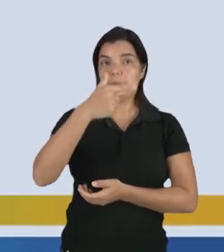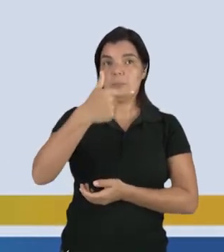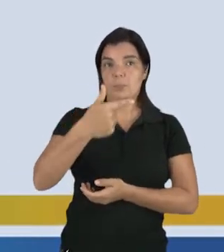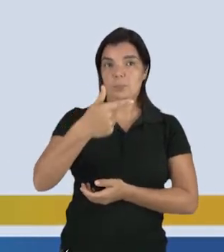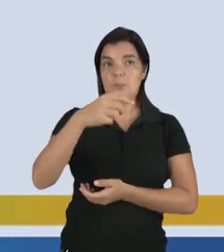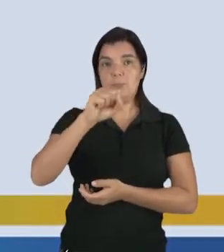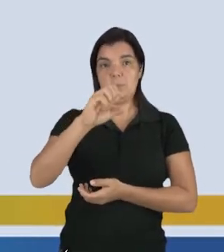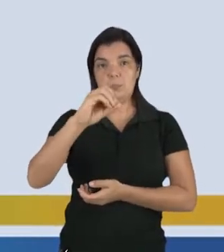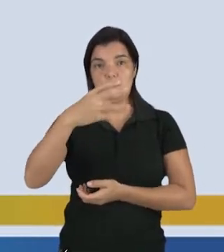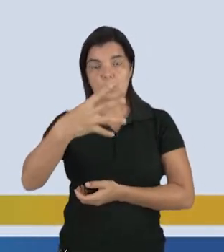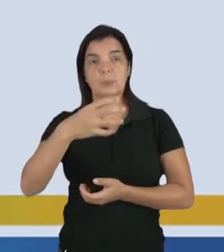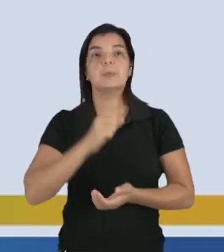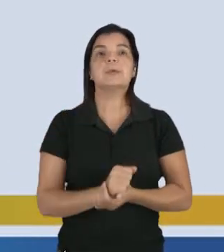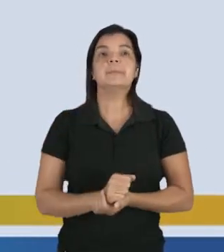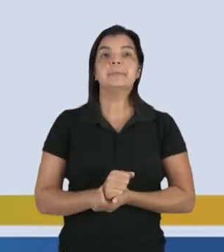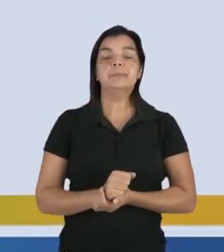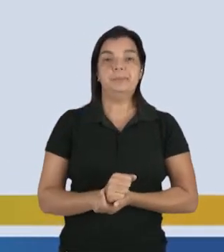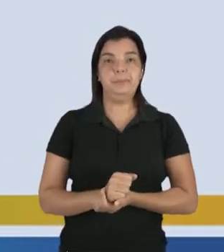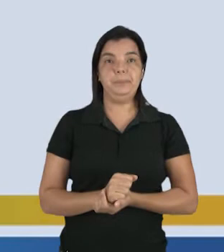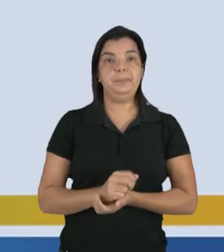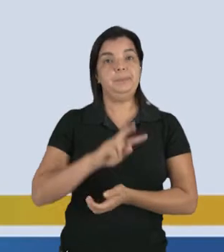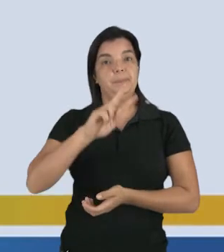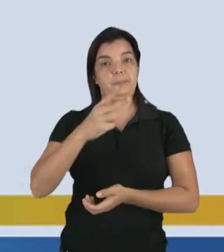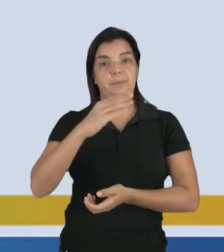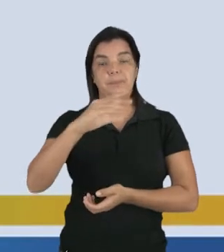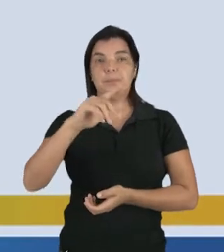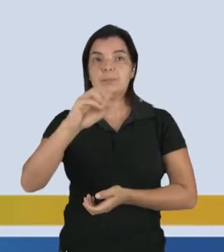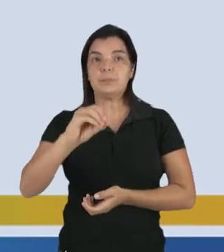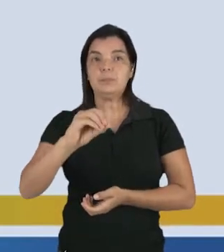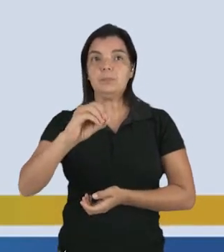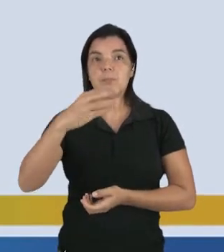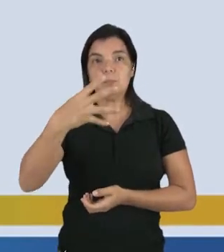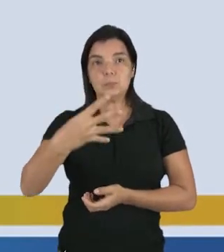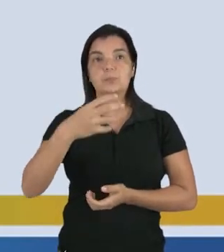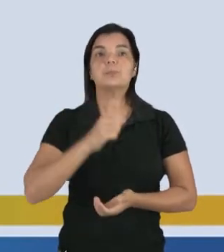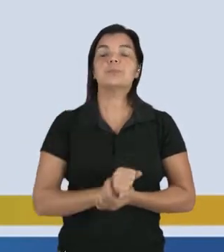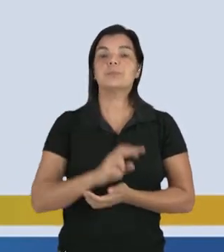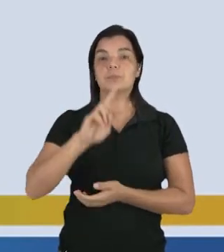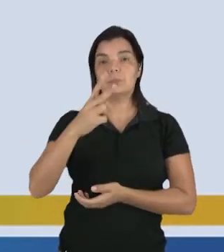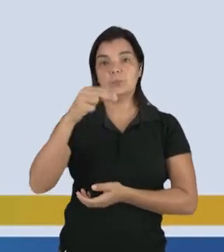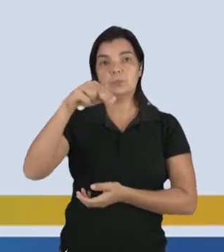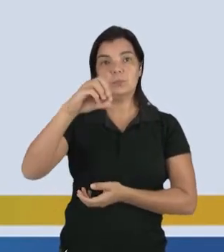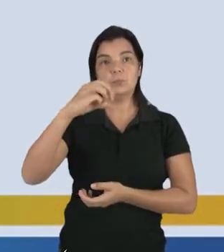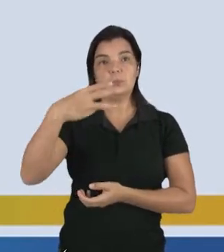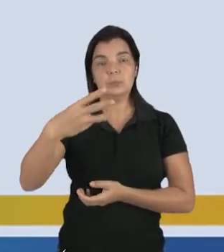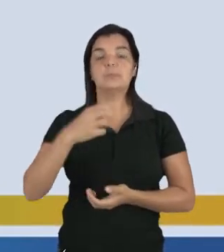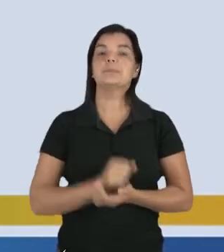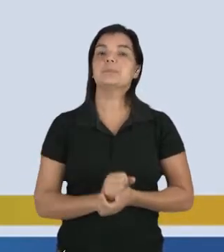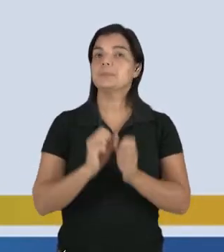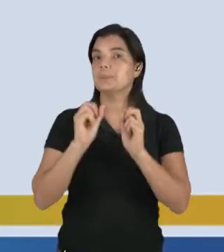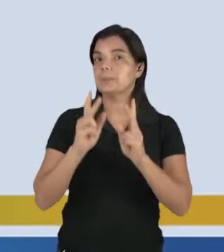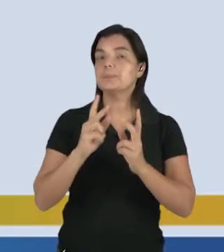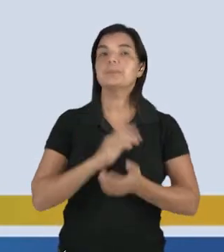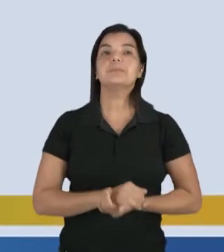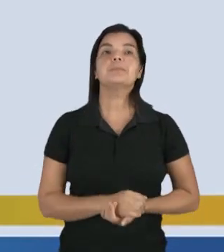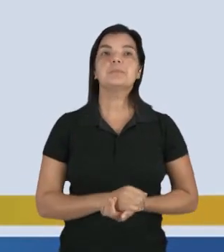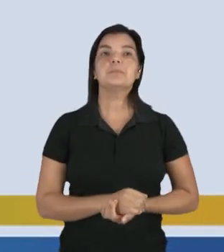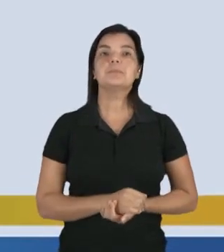aqui H2SO4 como exemplo, HClO, HNO3,